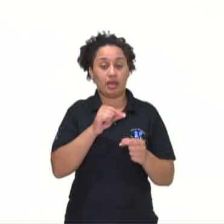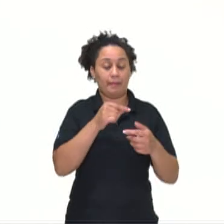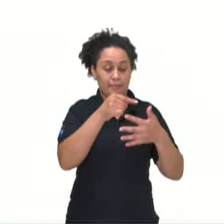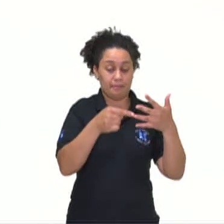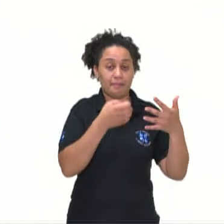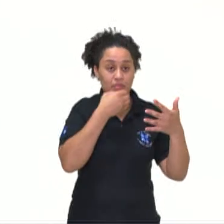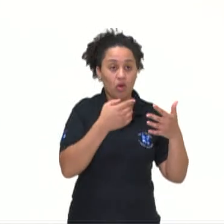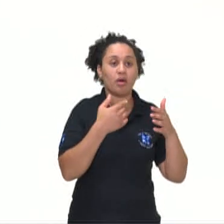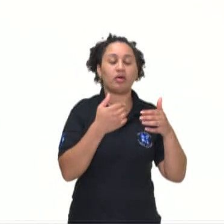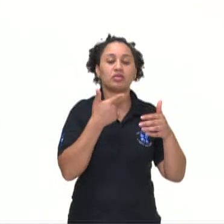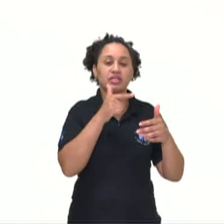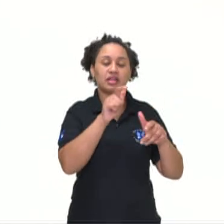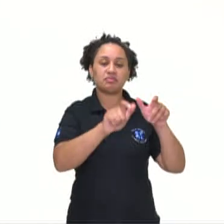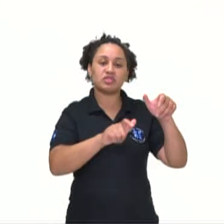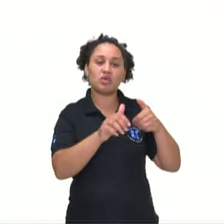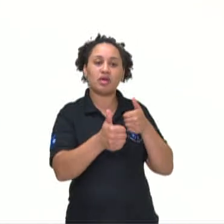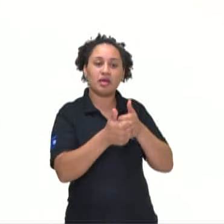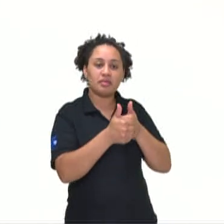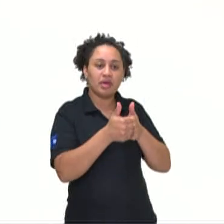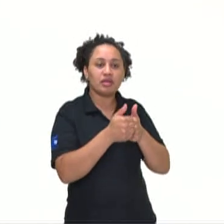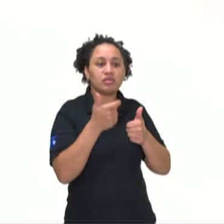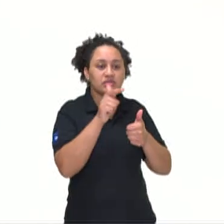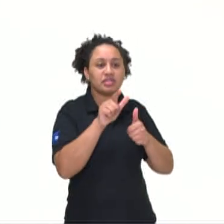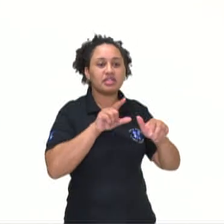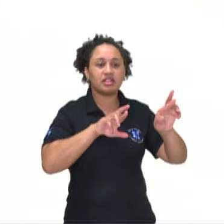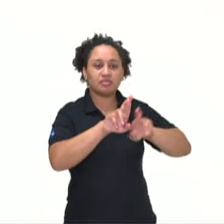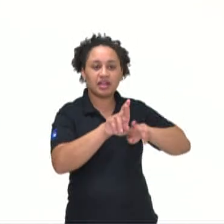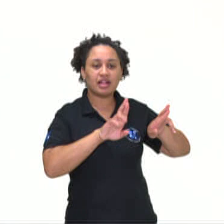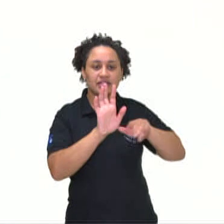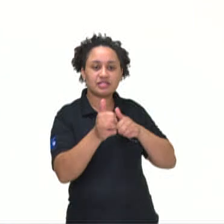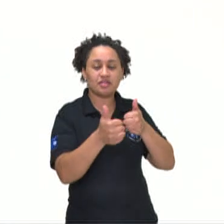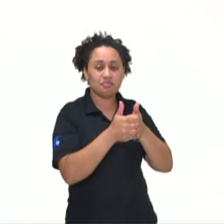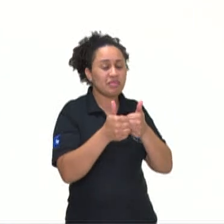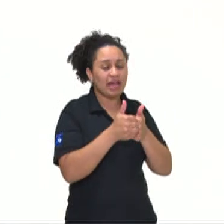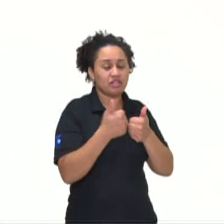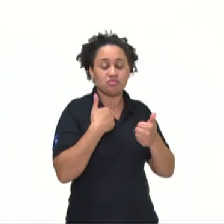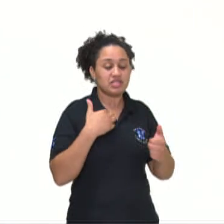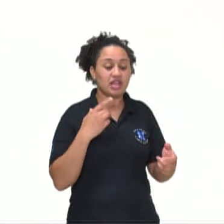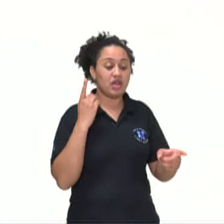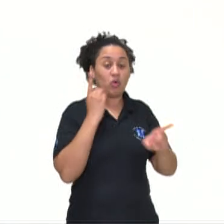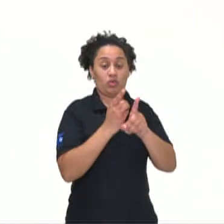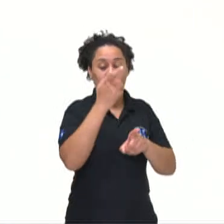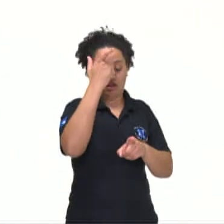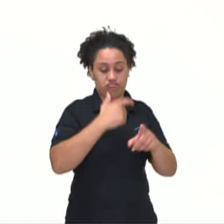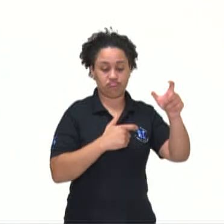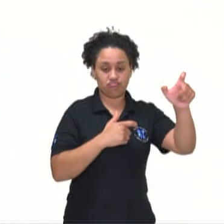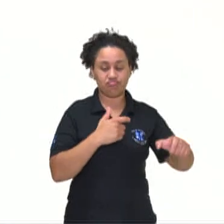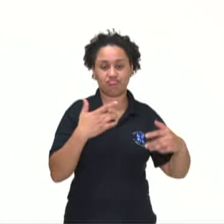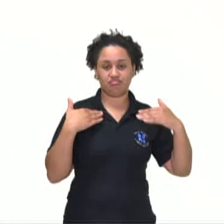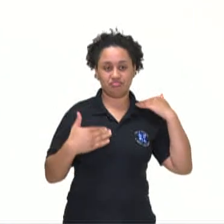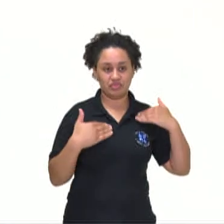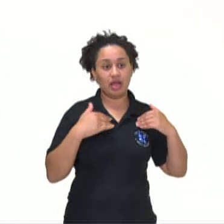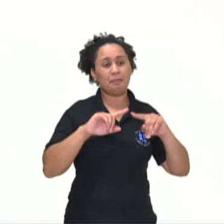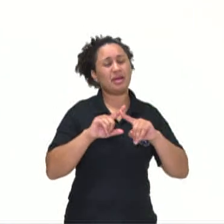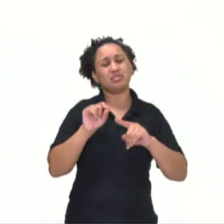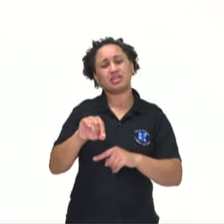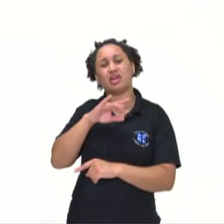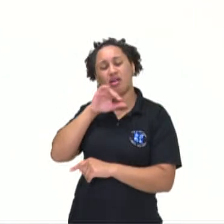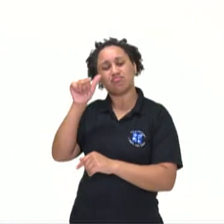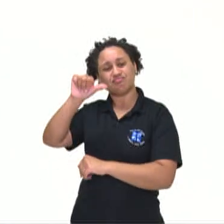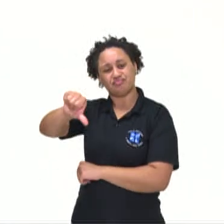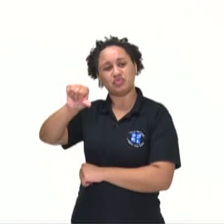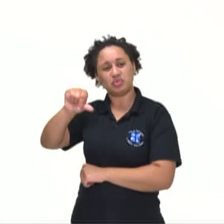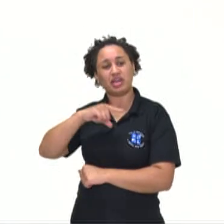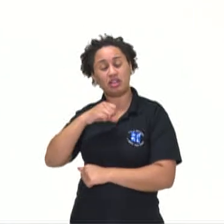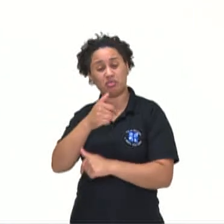mais perto, permitindo manter uma relação de proximidade sem se encontrar fisicamente. E uma das desvantagens, a criação de